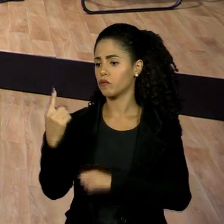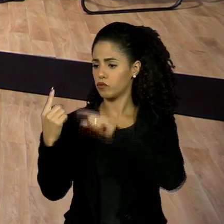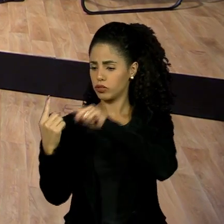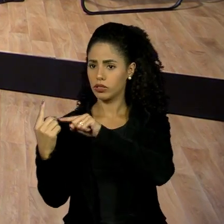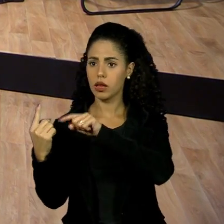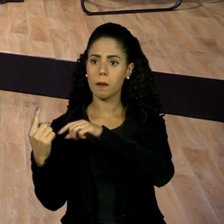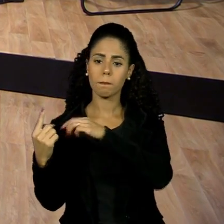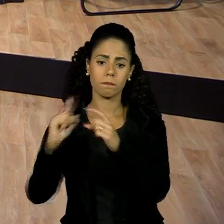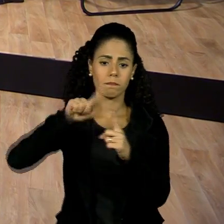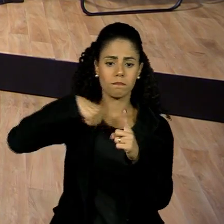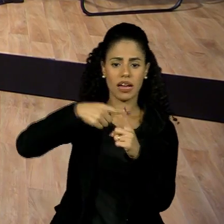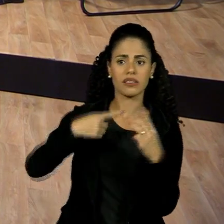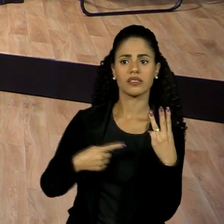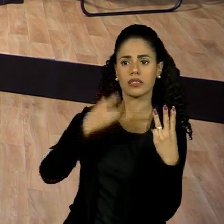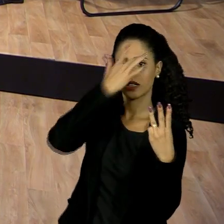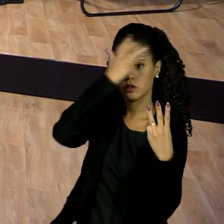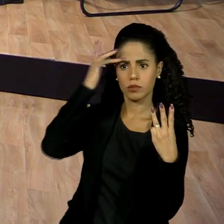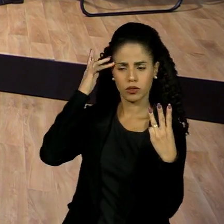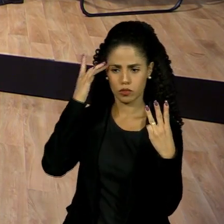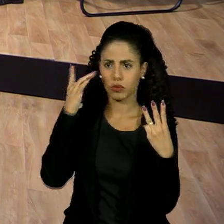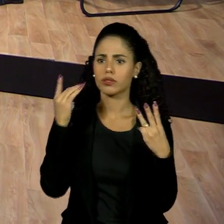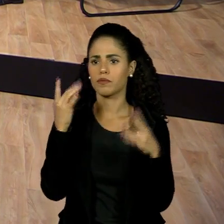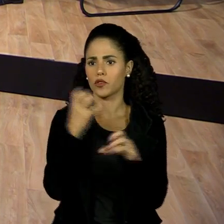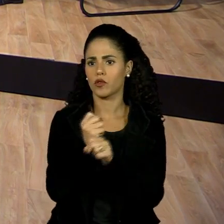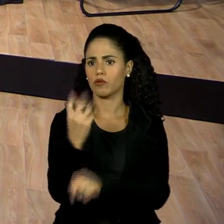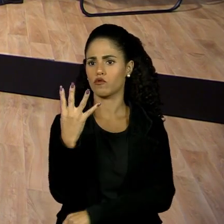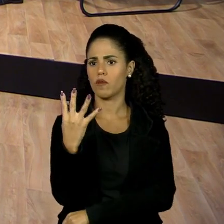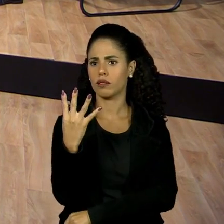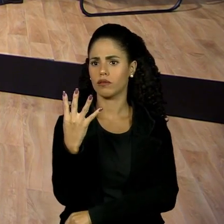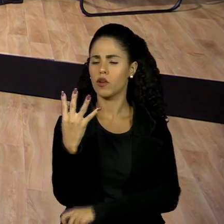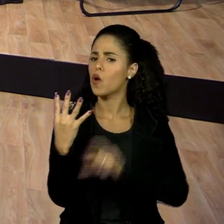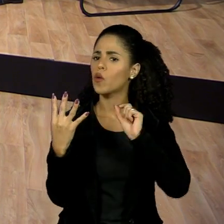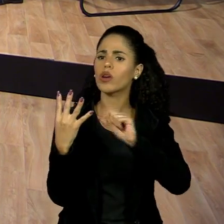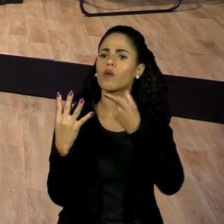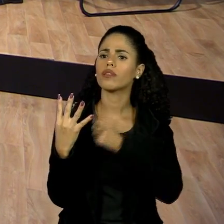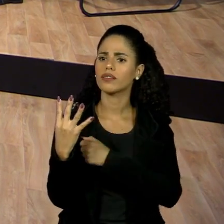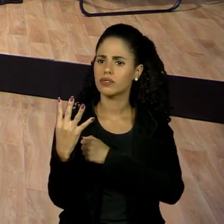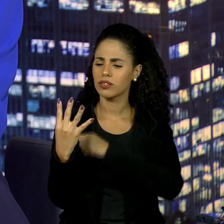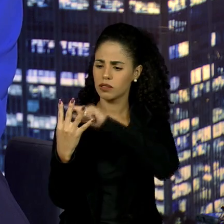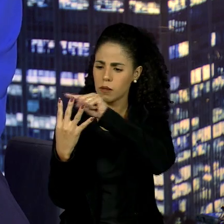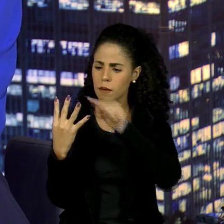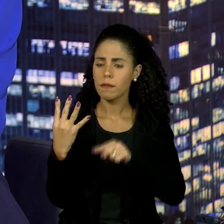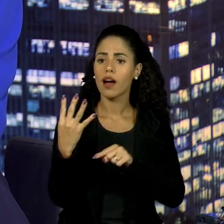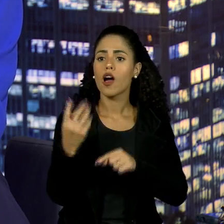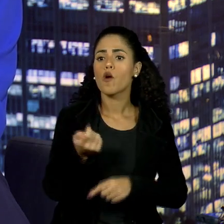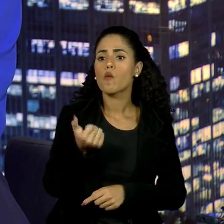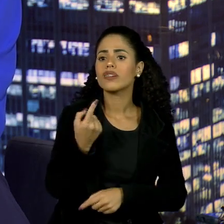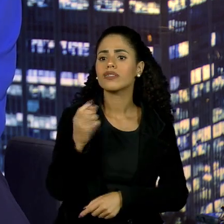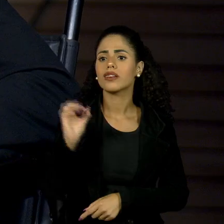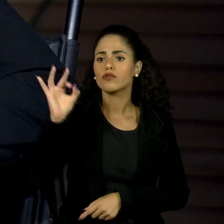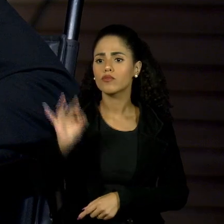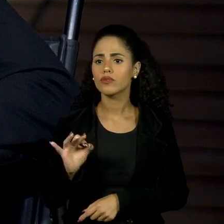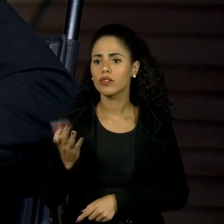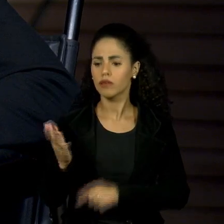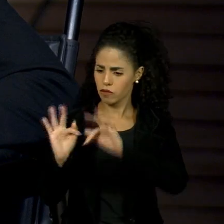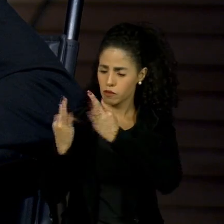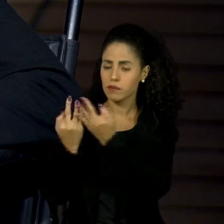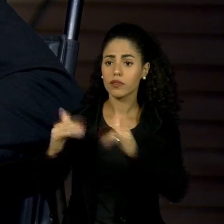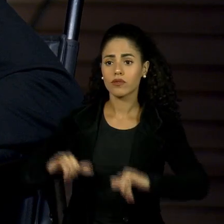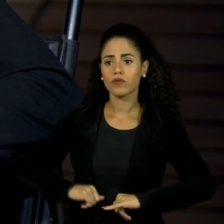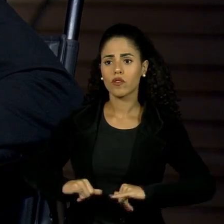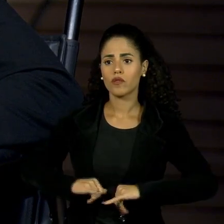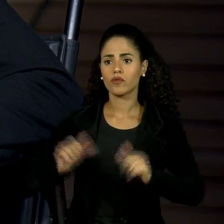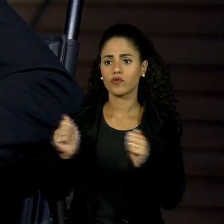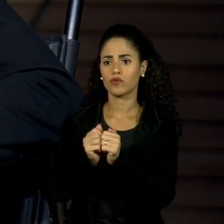casa, o jogo de segunda mão se estende talvez a 10% da população. Então, a família ela